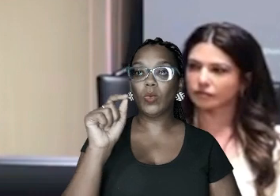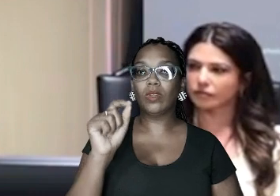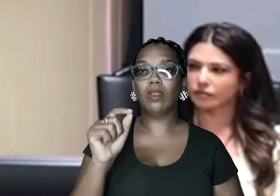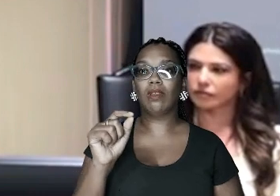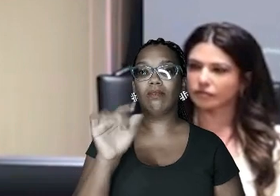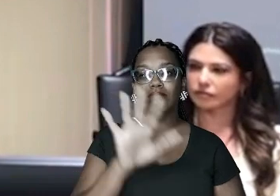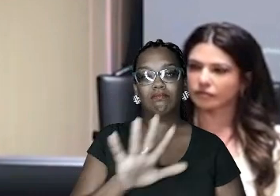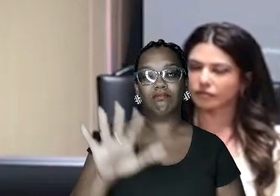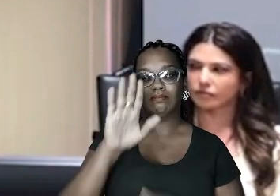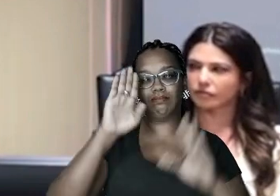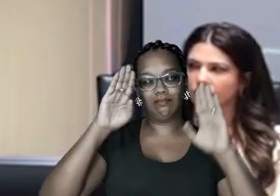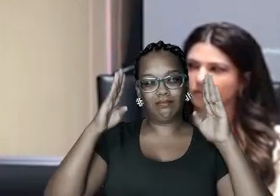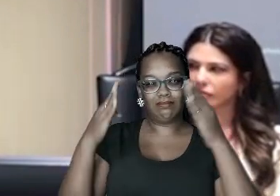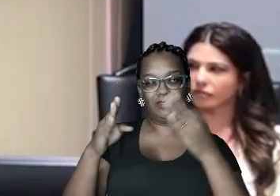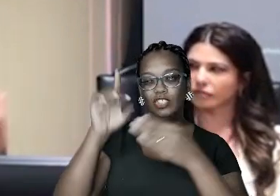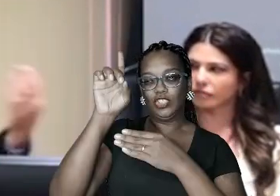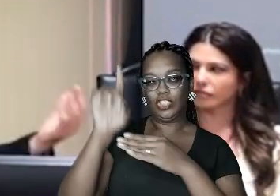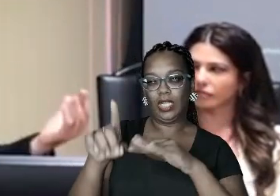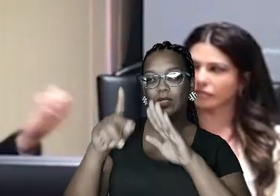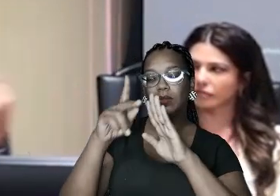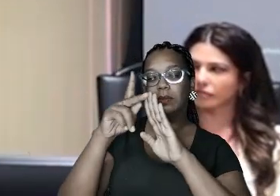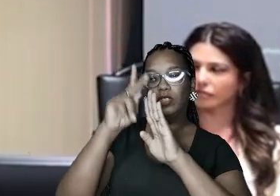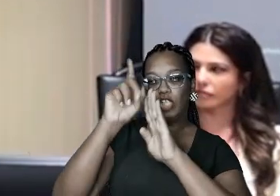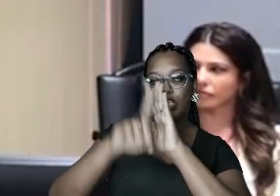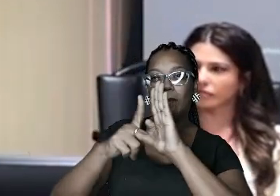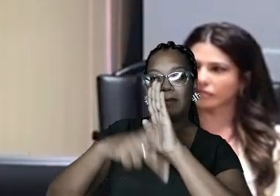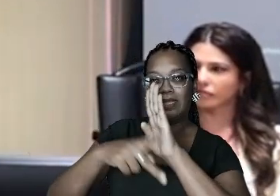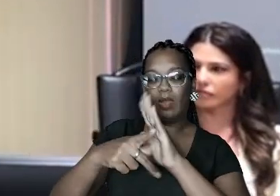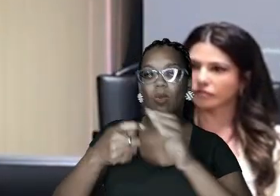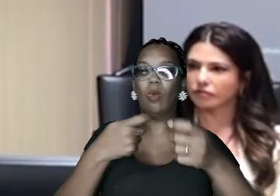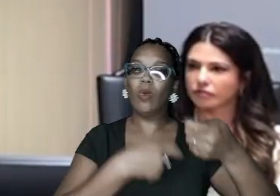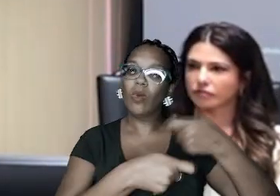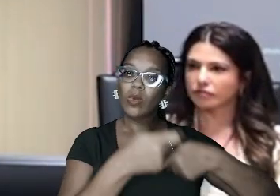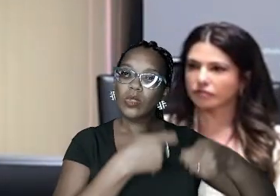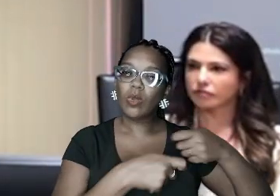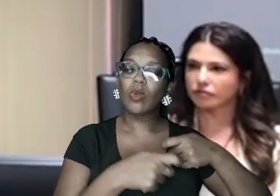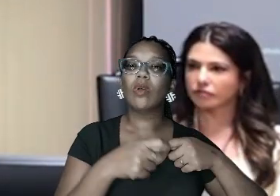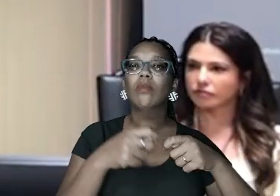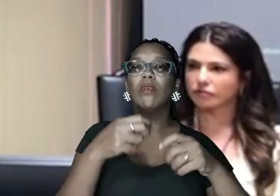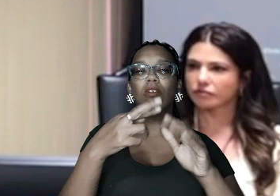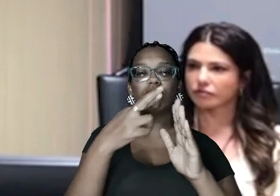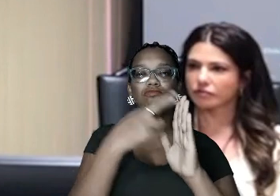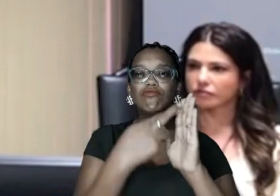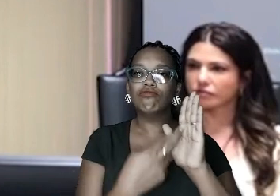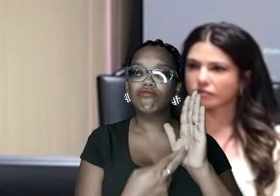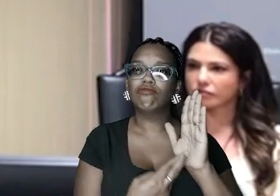e a interface que existe Central aqui entre direito penal econômico